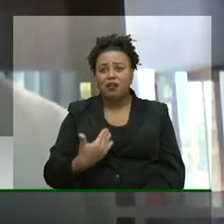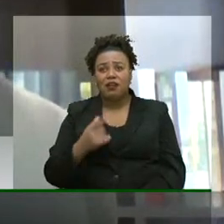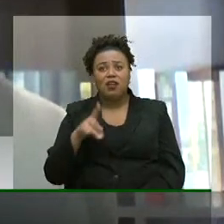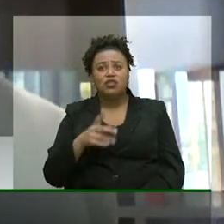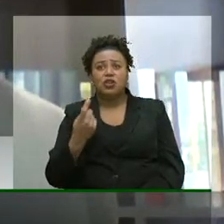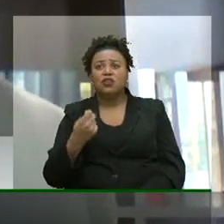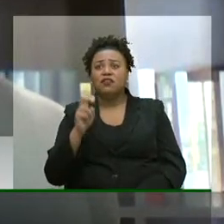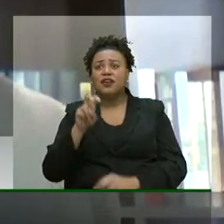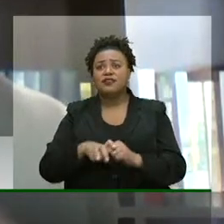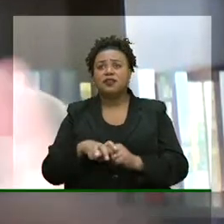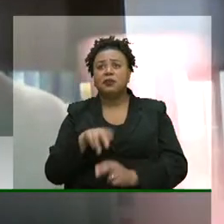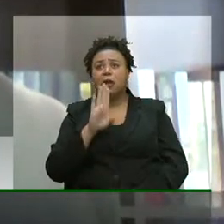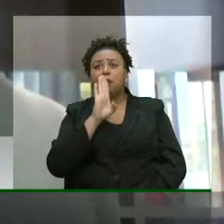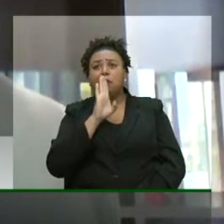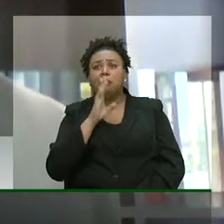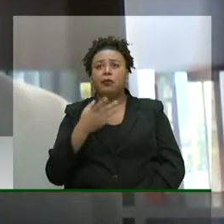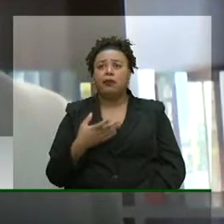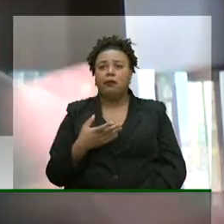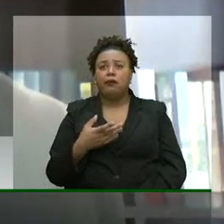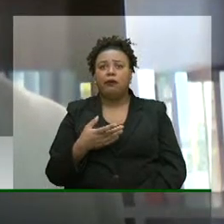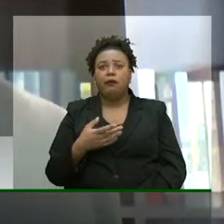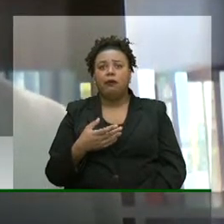ficar sentado na cadeira, que era